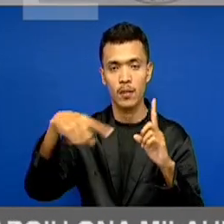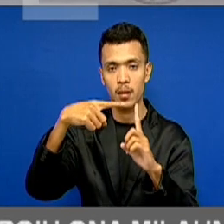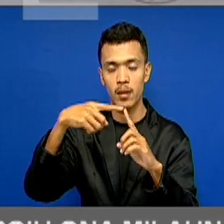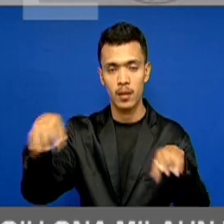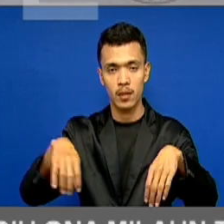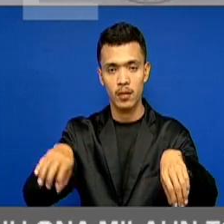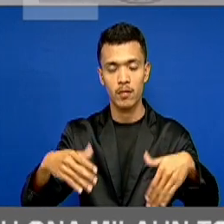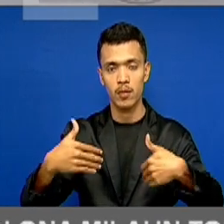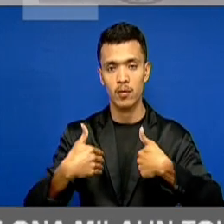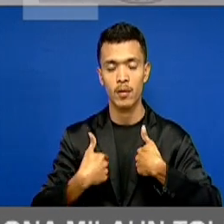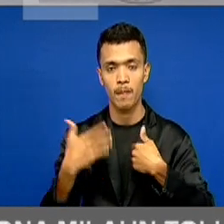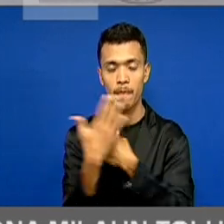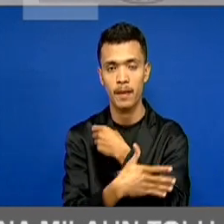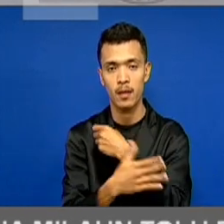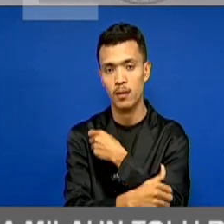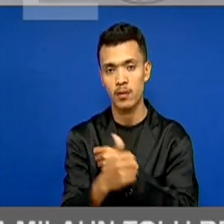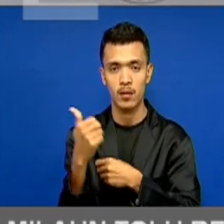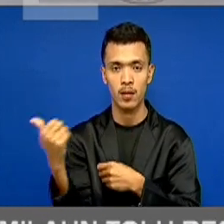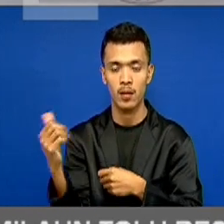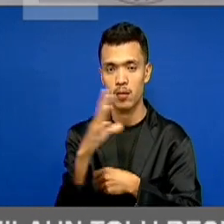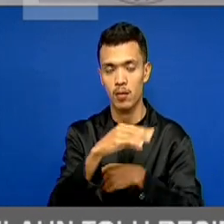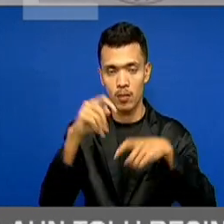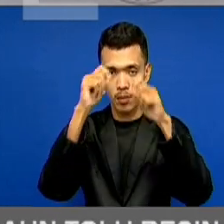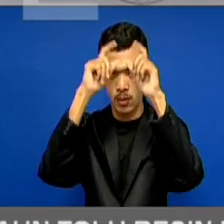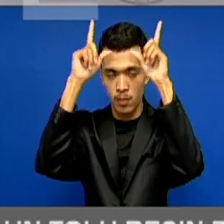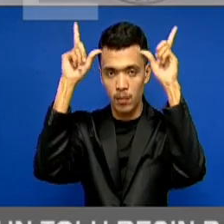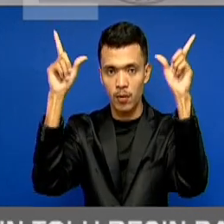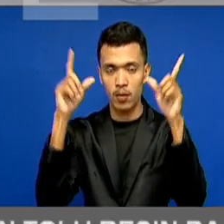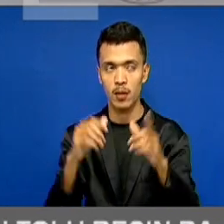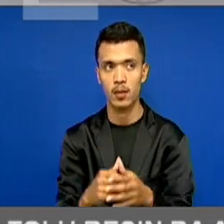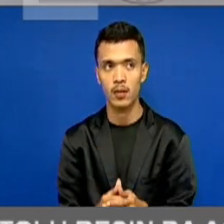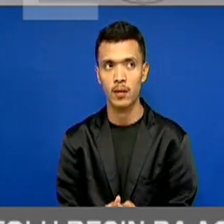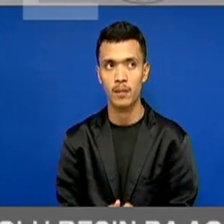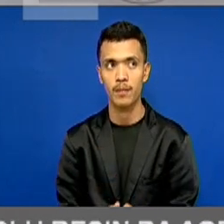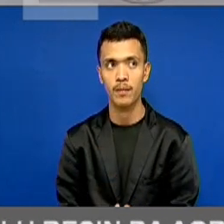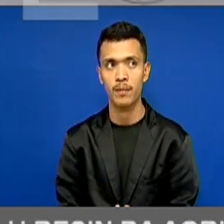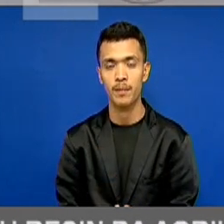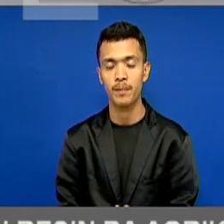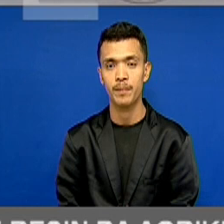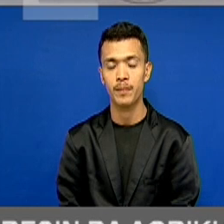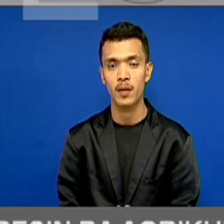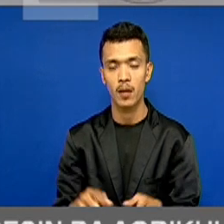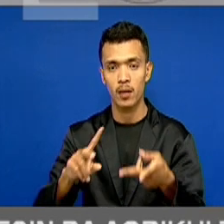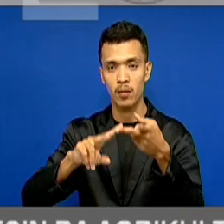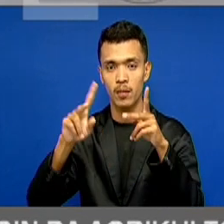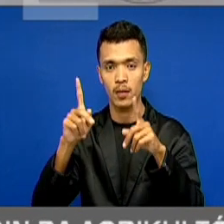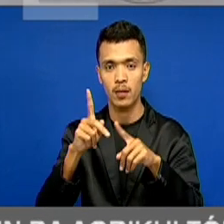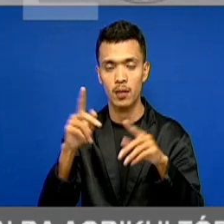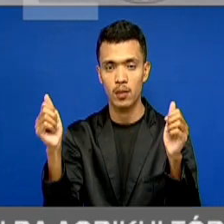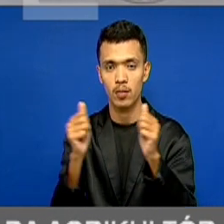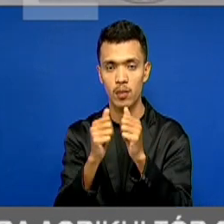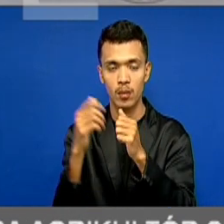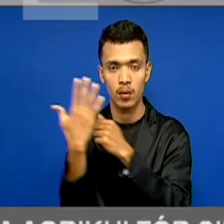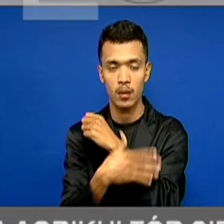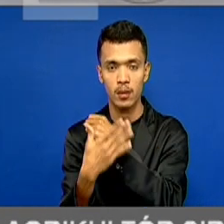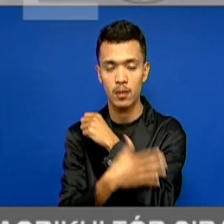no railaran. Agência Timor-One, itakar halo cooperação na São Liur, atu ne bele fo oportunidade ba itani